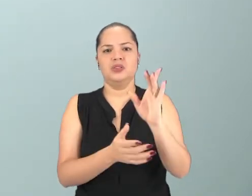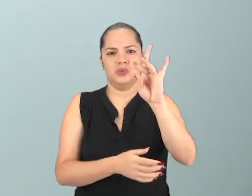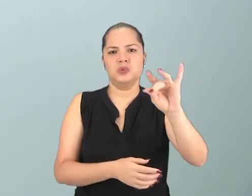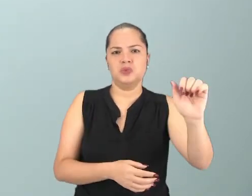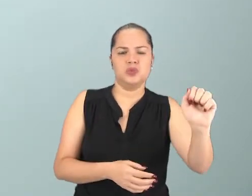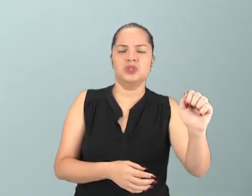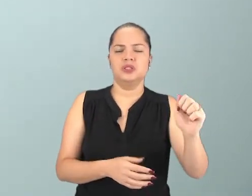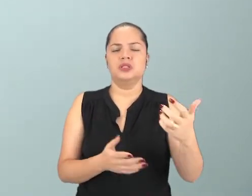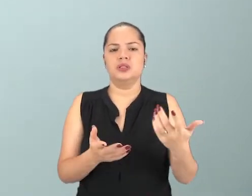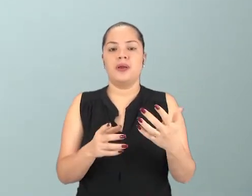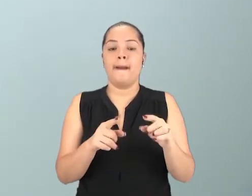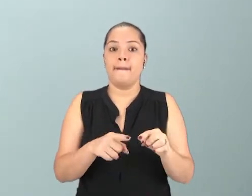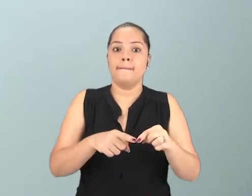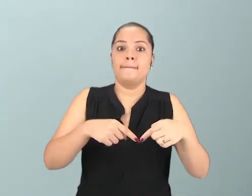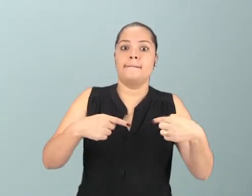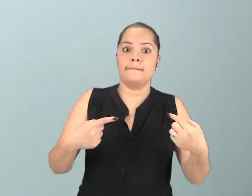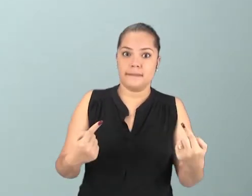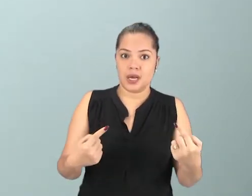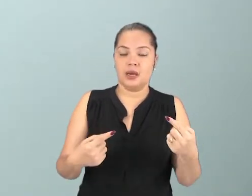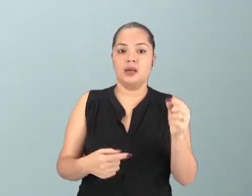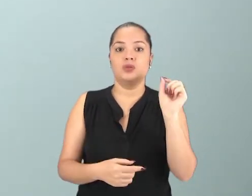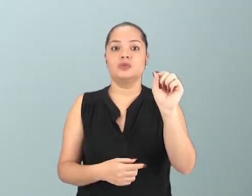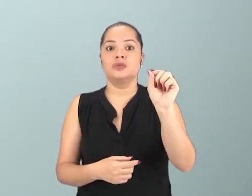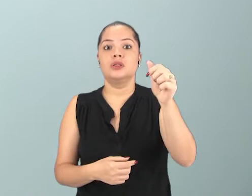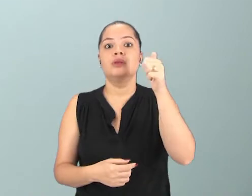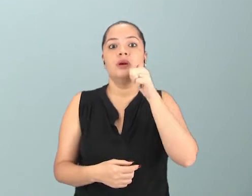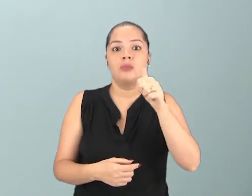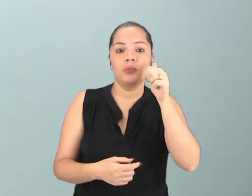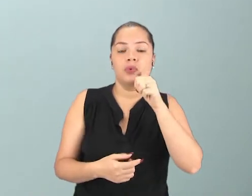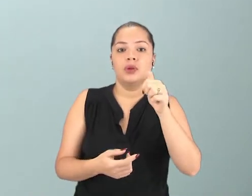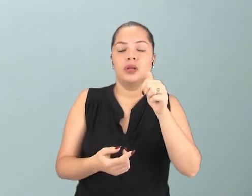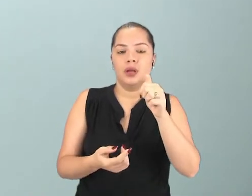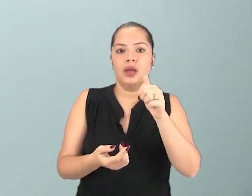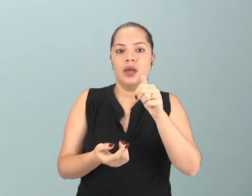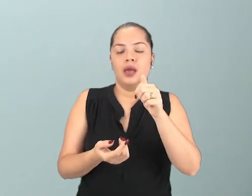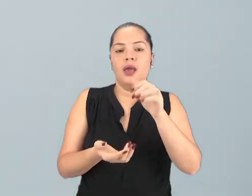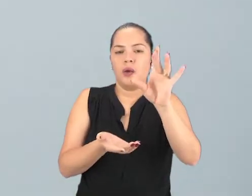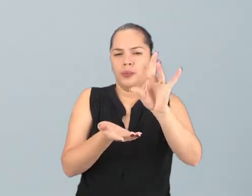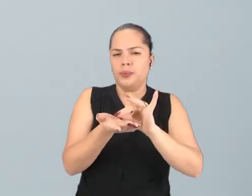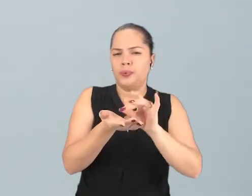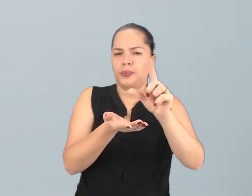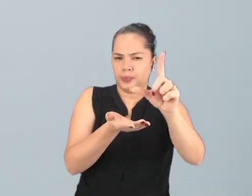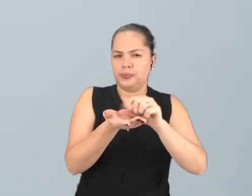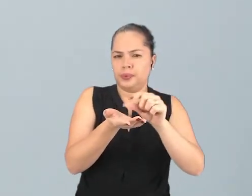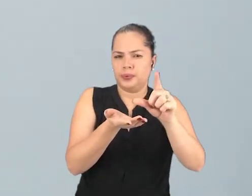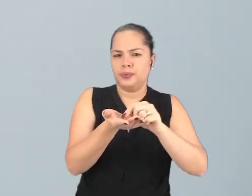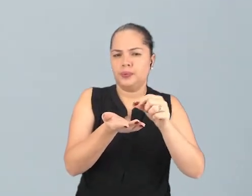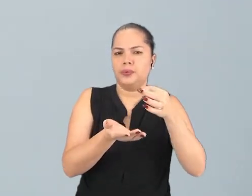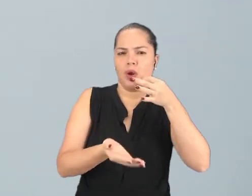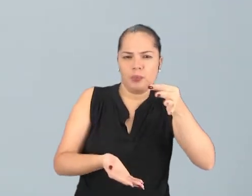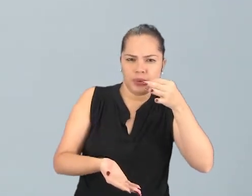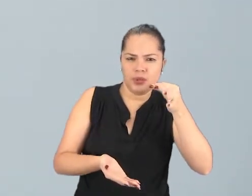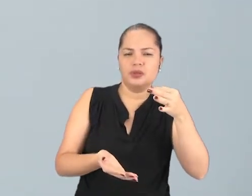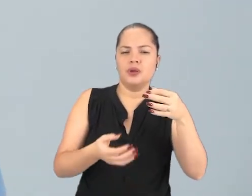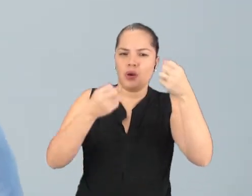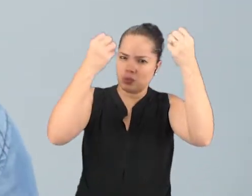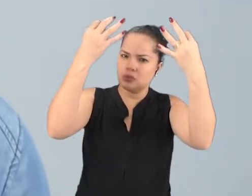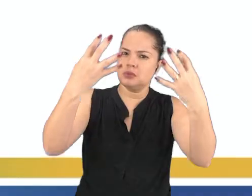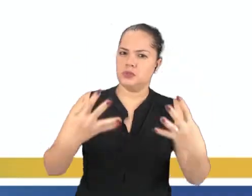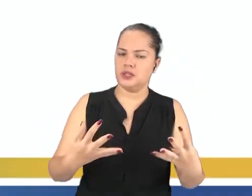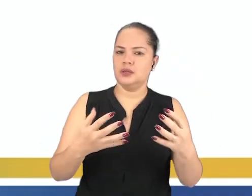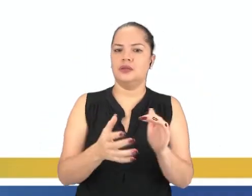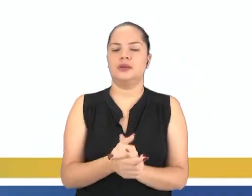vamos ver o que a articulista, a autora do artigo de opinião, coloca sobre a importância do Dia da Consciência Negra. Vamos